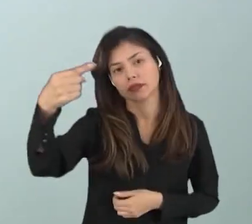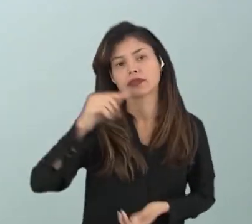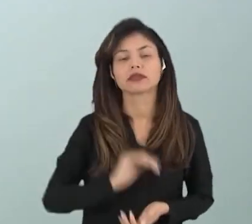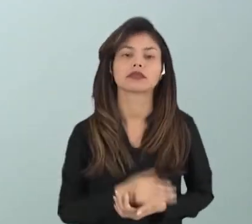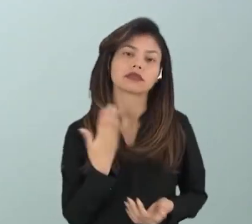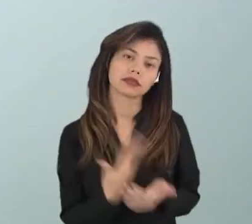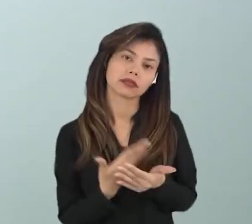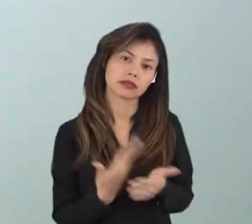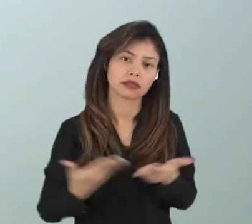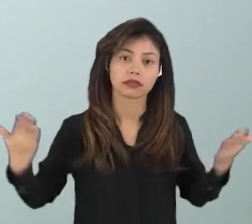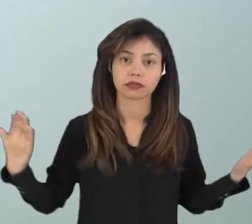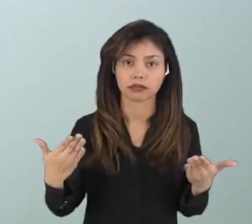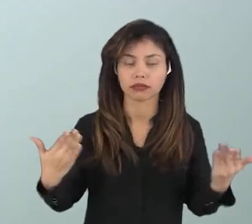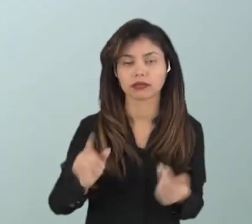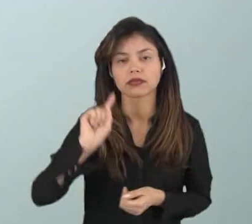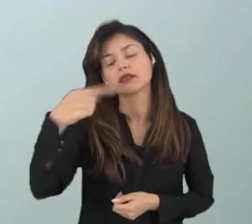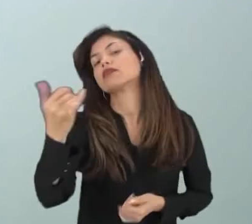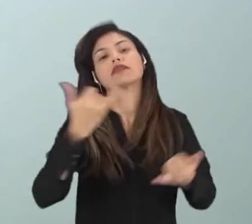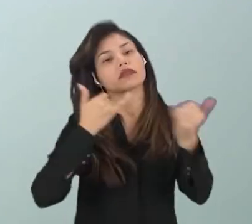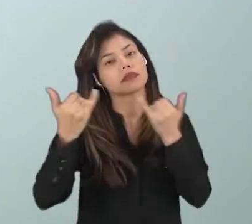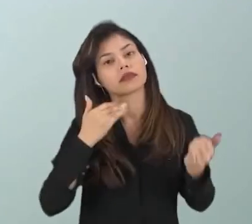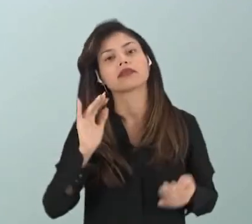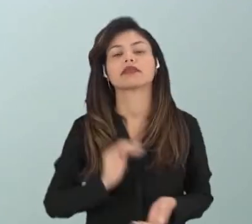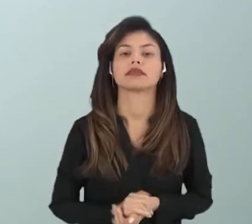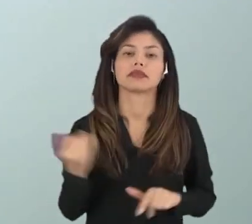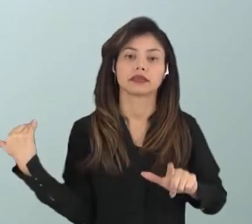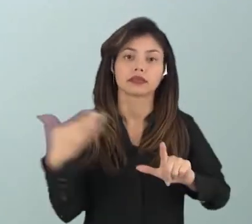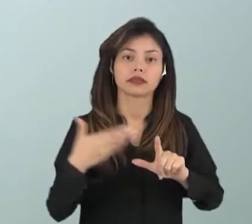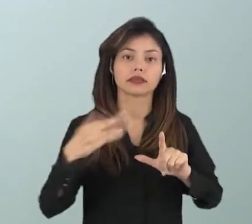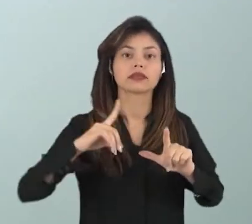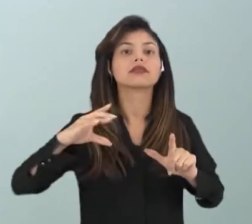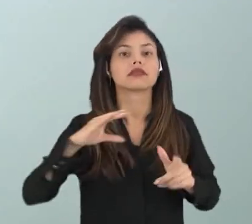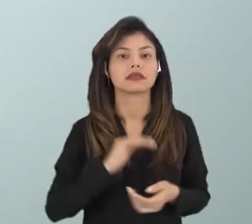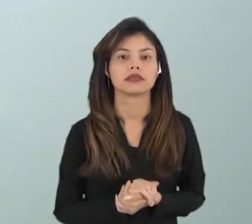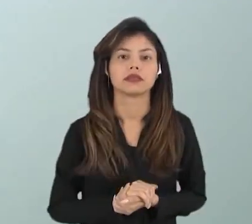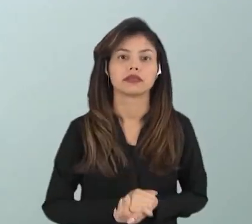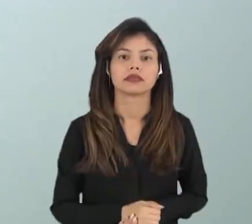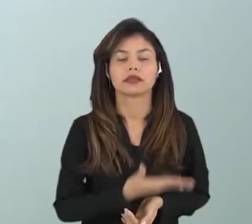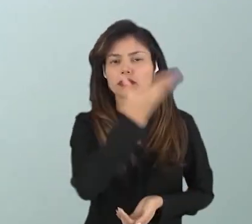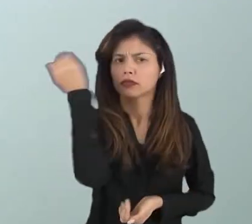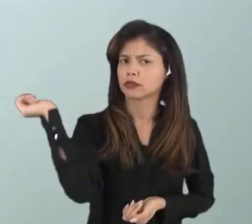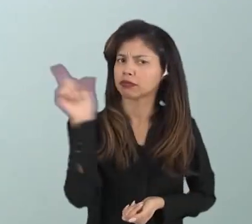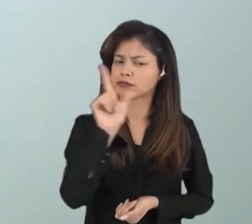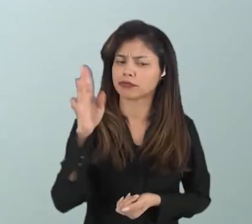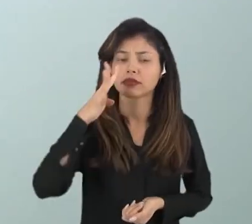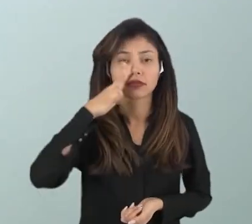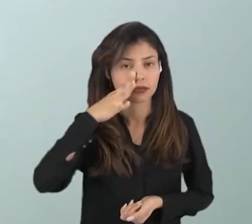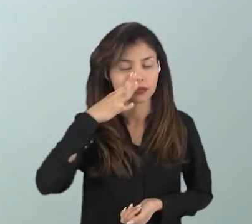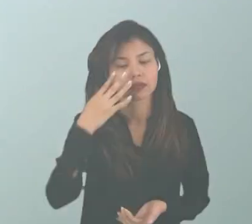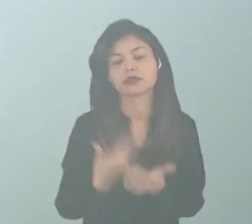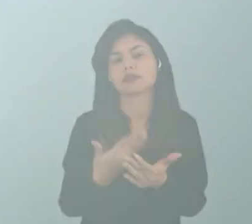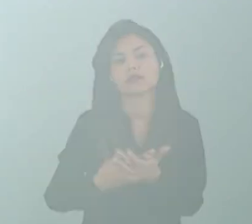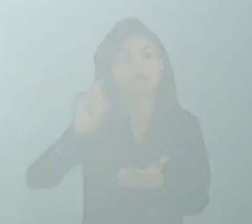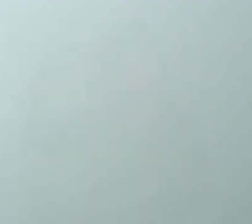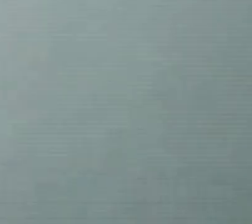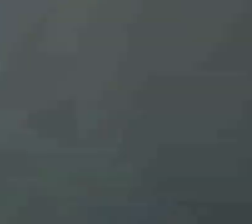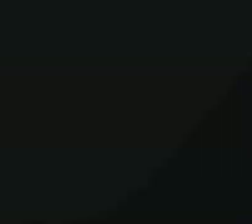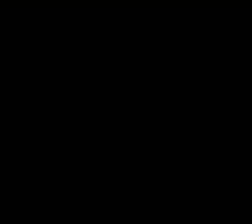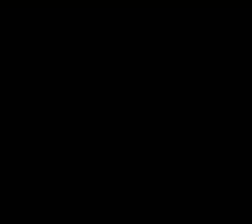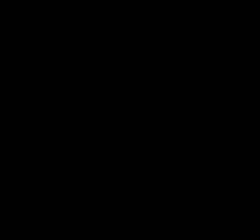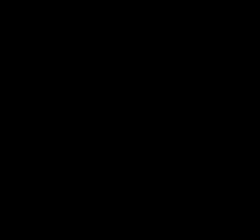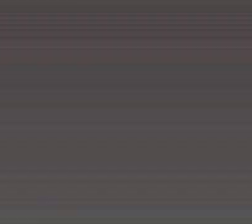dessa nossa aula aqui. E para mais informações, acesse a nossa plataforma Eduque e não deixe de assistir nossas próximas aulas. Até mais!